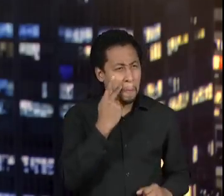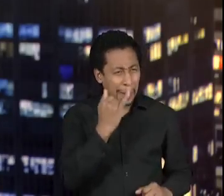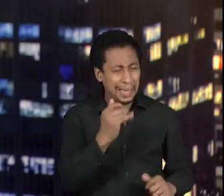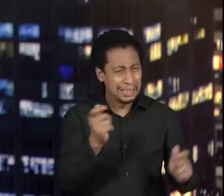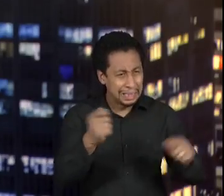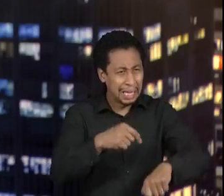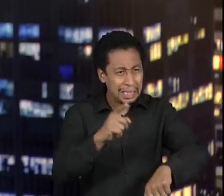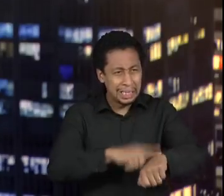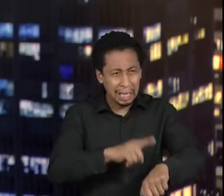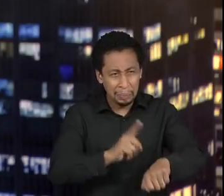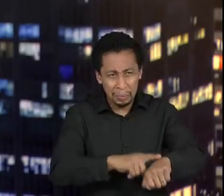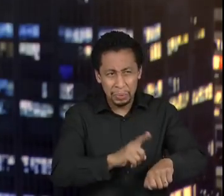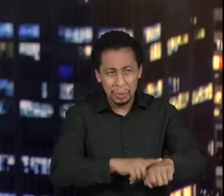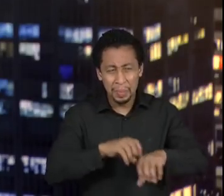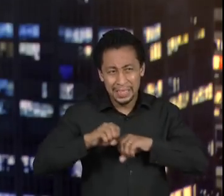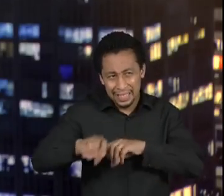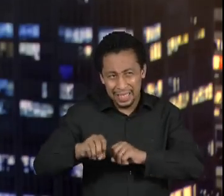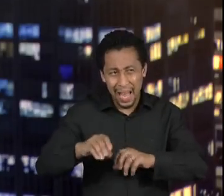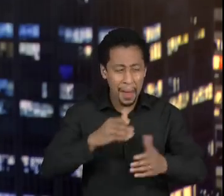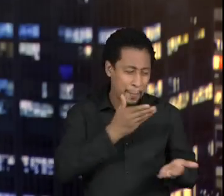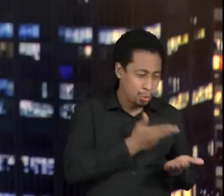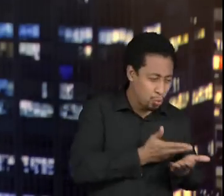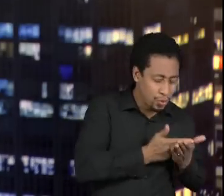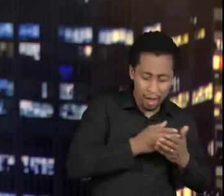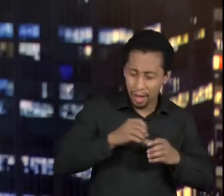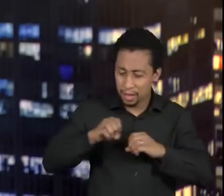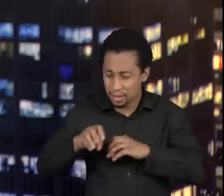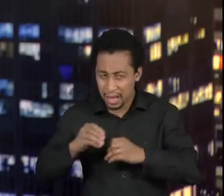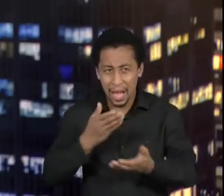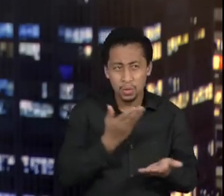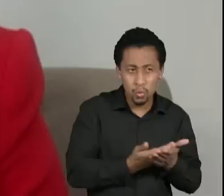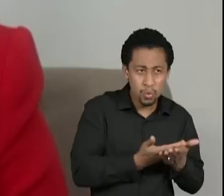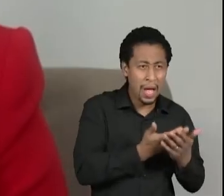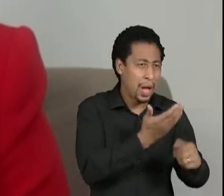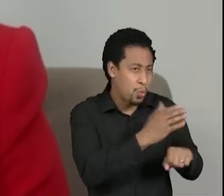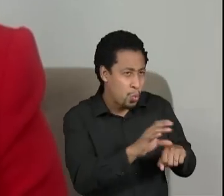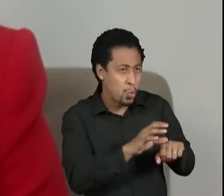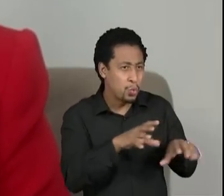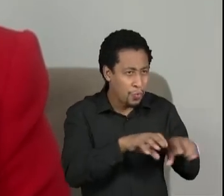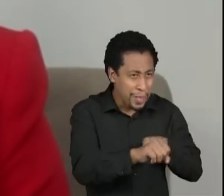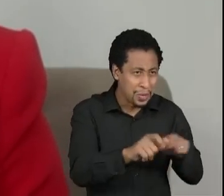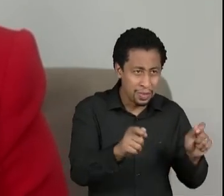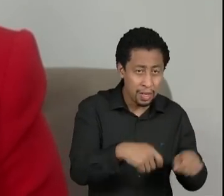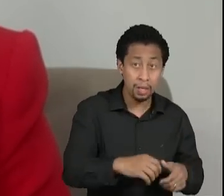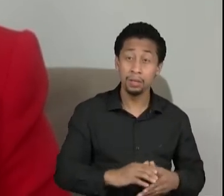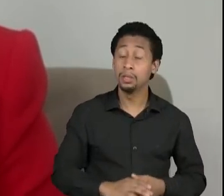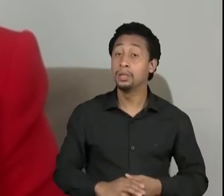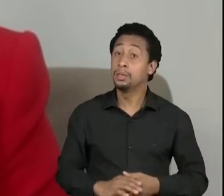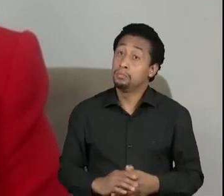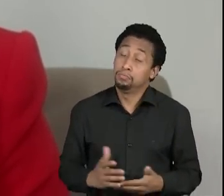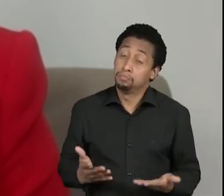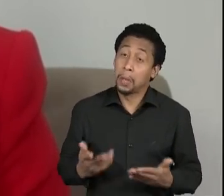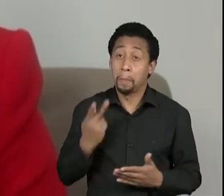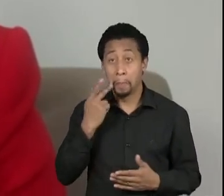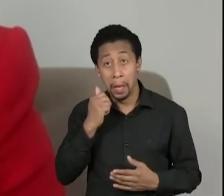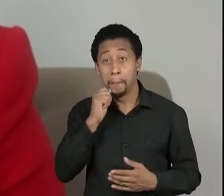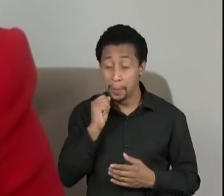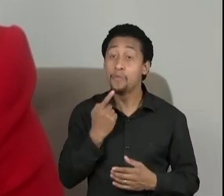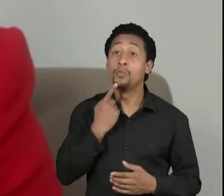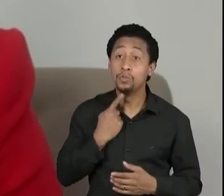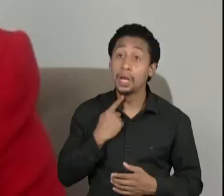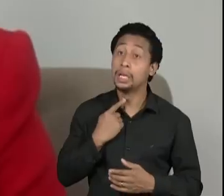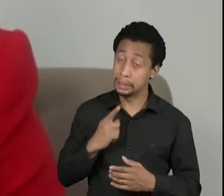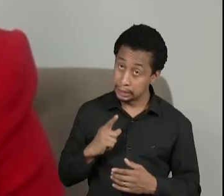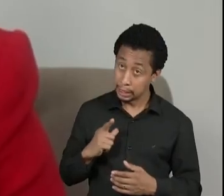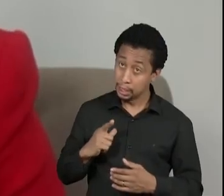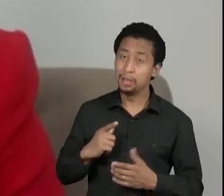essa dedicação toda? Você citou aí até, às vezes, a necessidade de fazer cursos. Os que desejam fazer domiciliar certamente irão priorizar